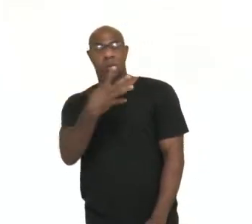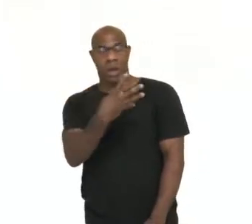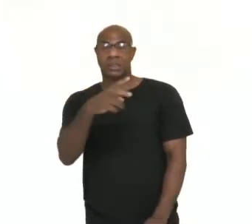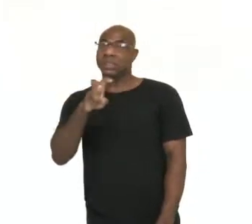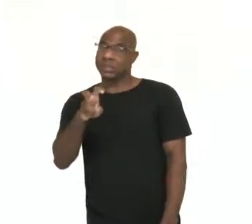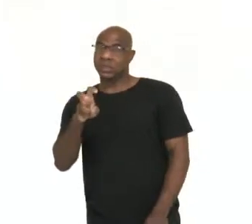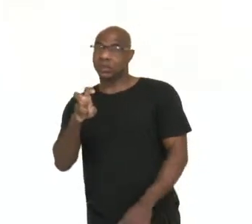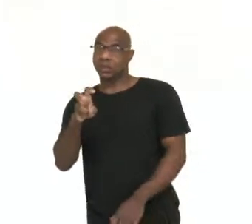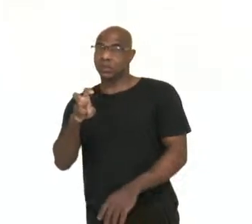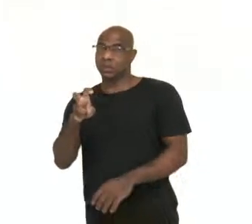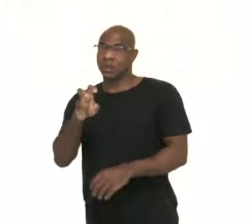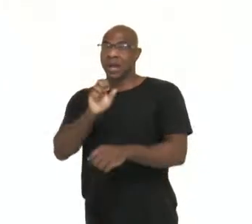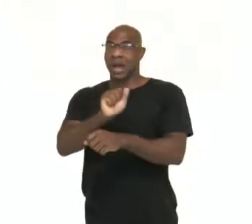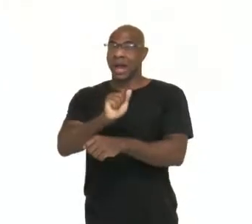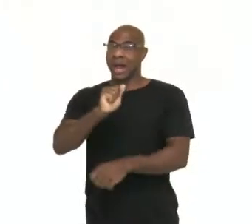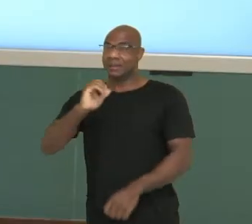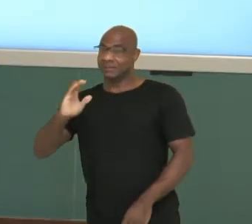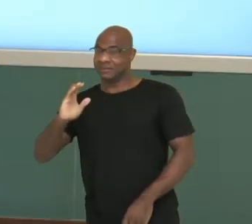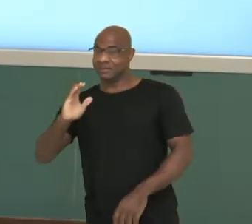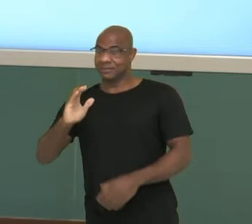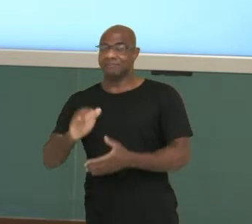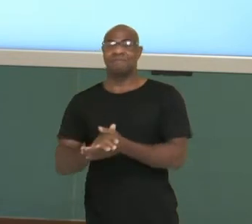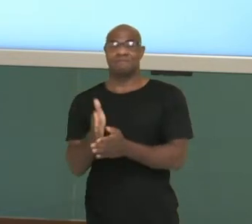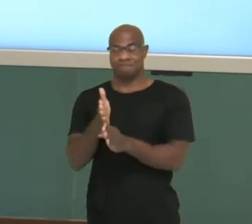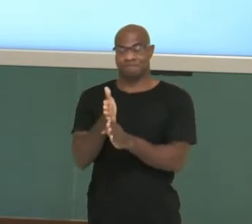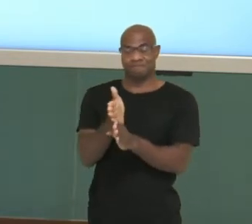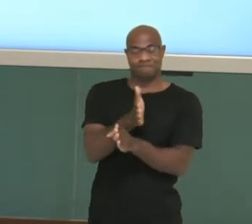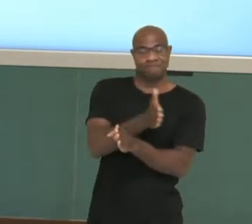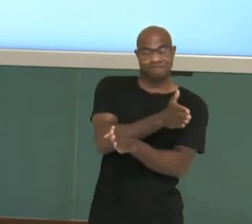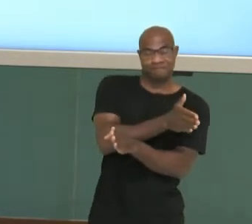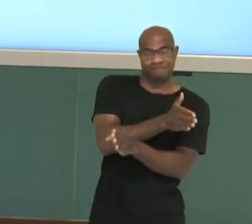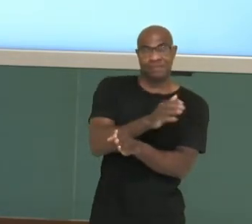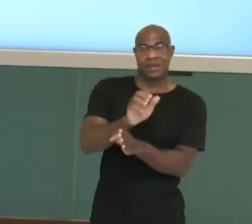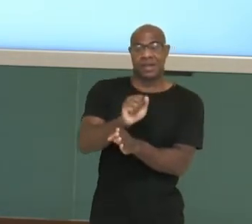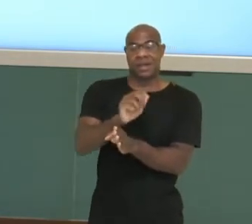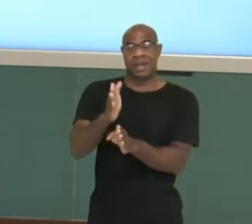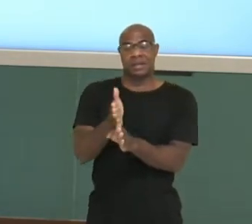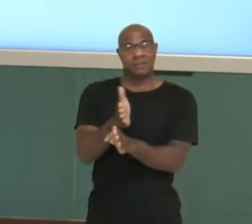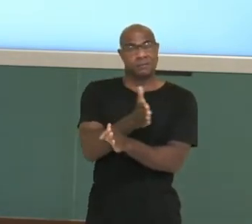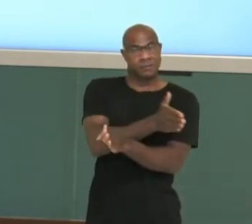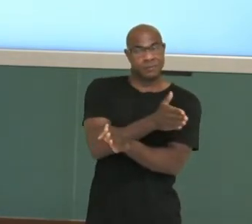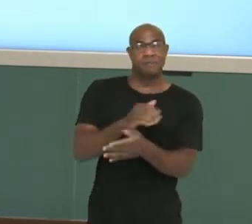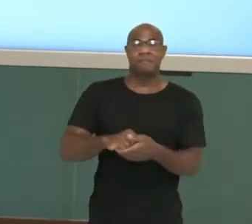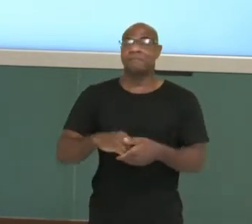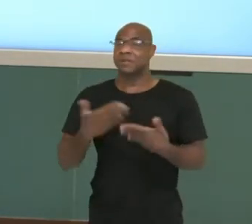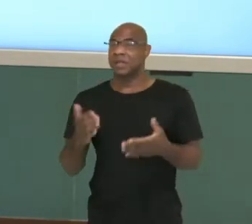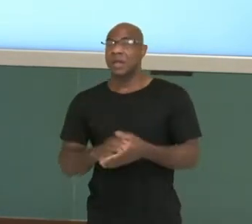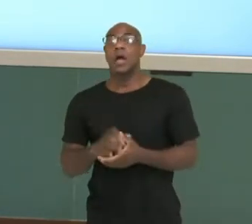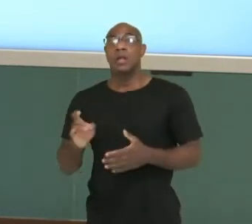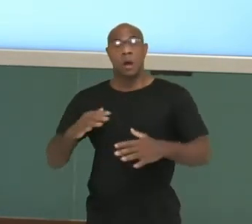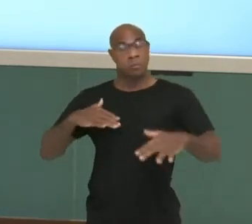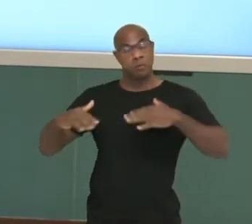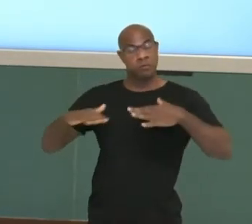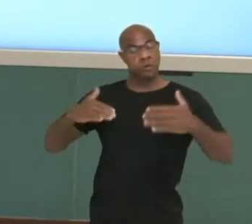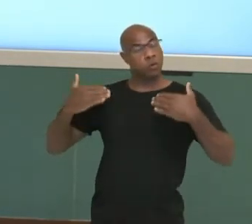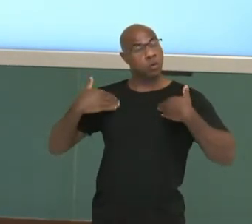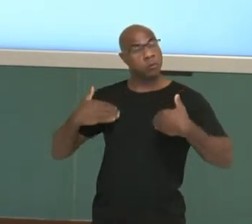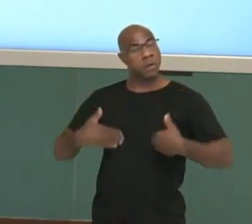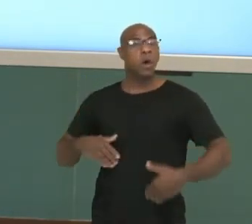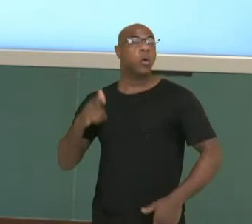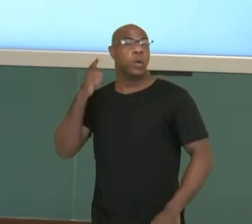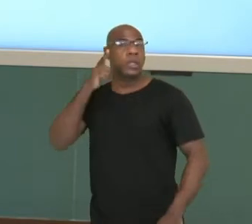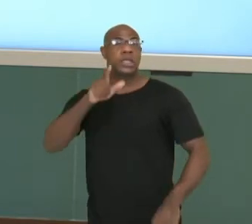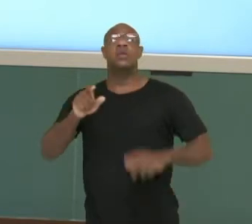comédia. Outra coisa interessante aqui, né? Através da mímica, através somente de movimentos corporais, eles